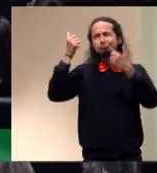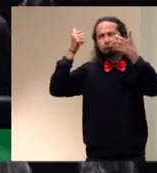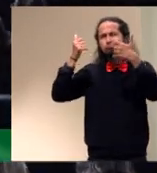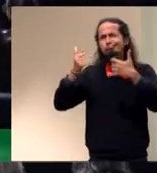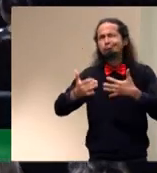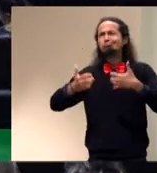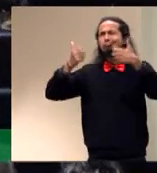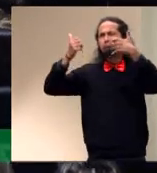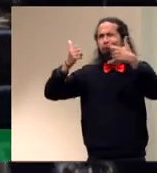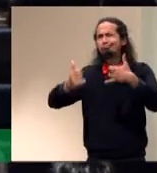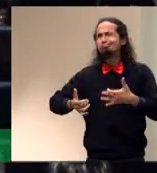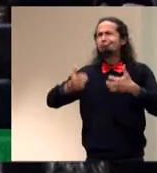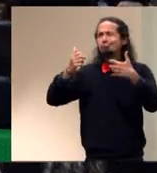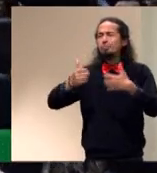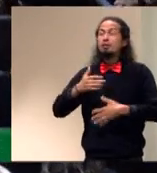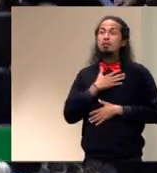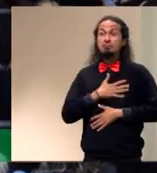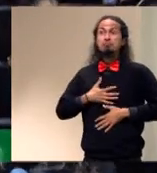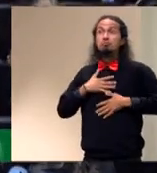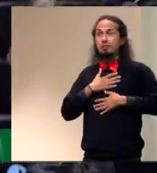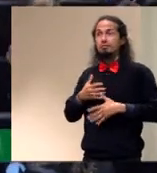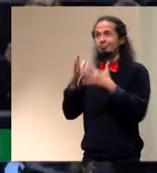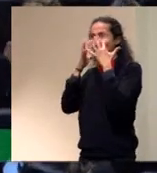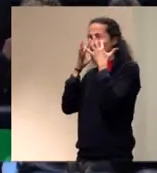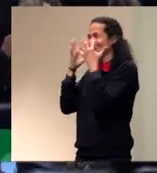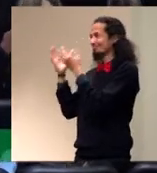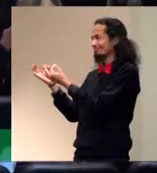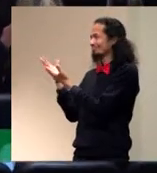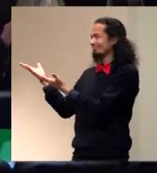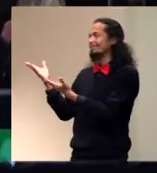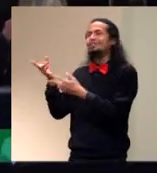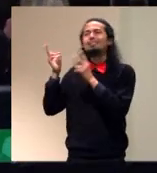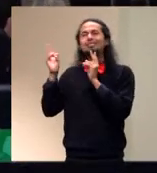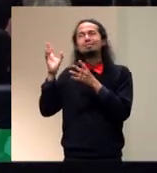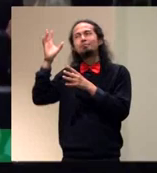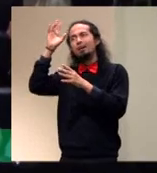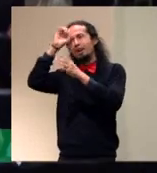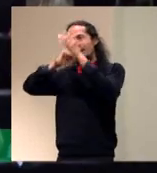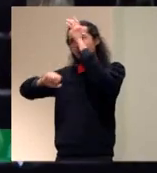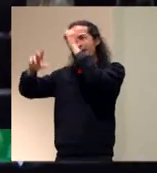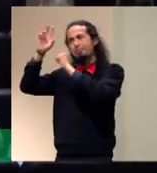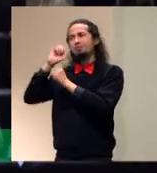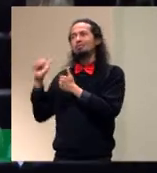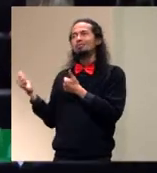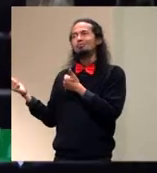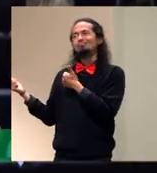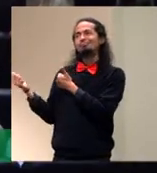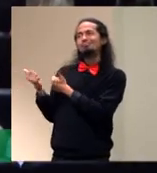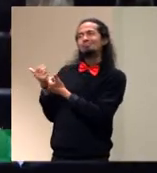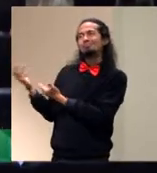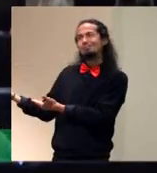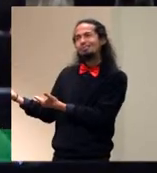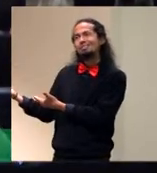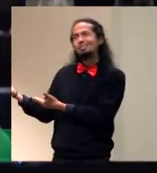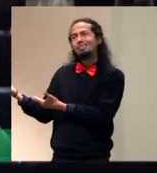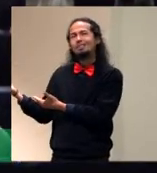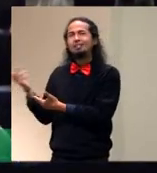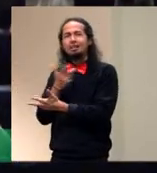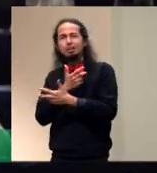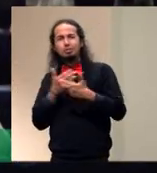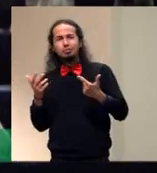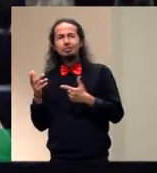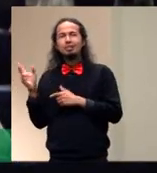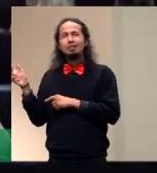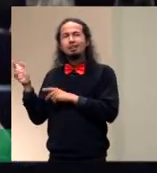que é sempre um prazer ouvi-la. A gente sempre aprende muito contigo, tanto naquilo que tu vem